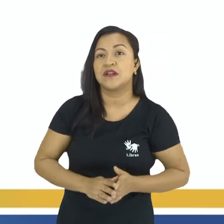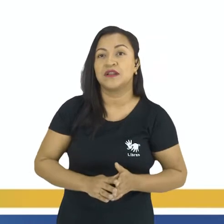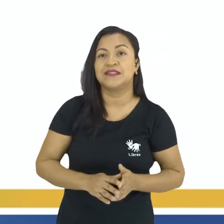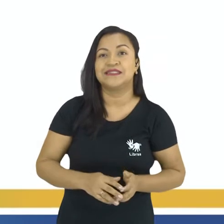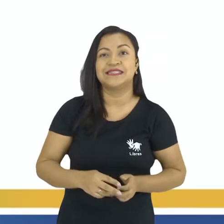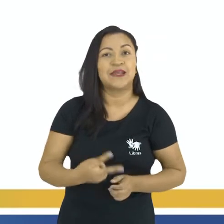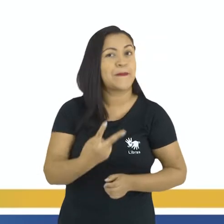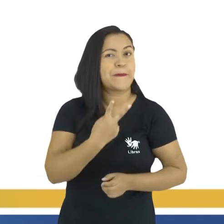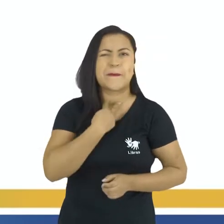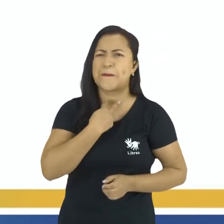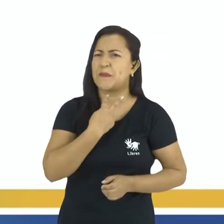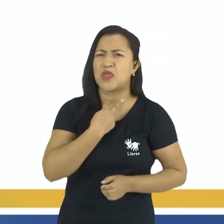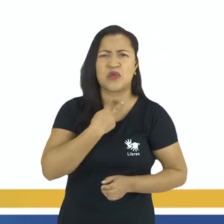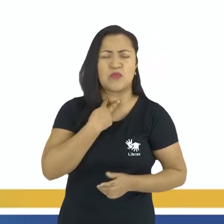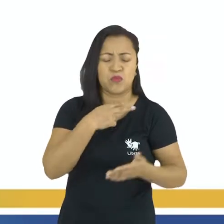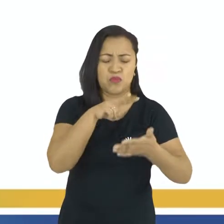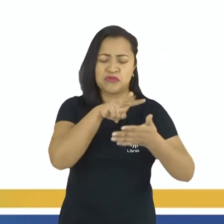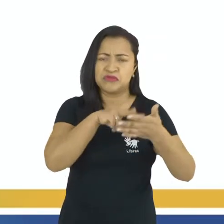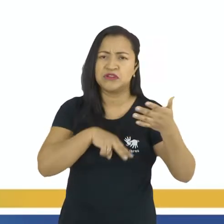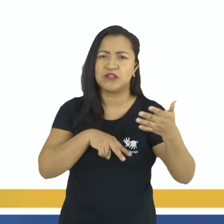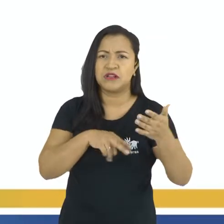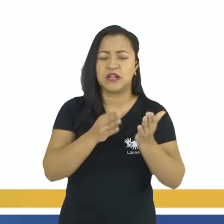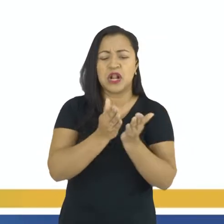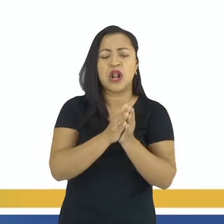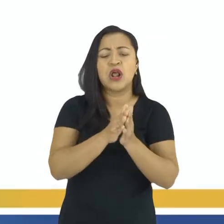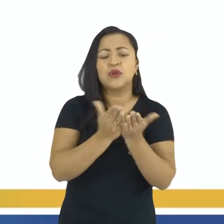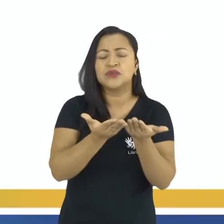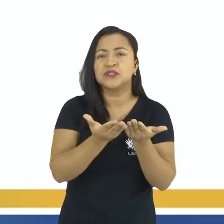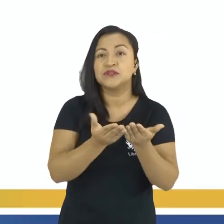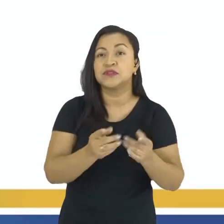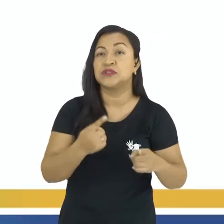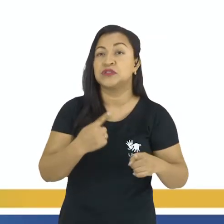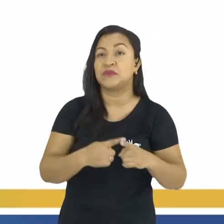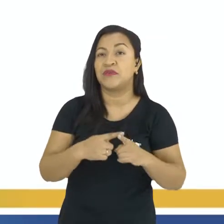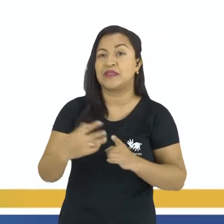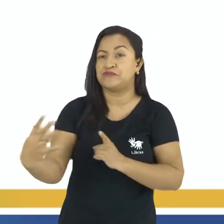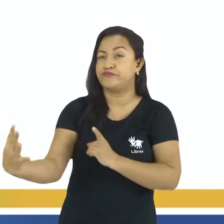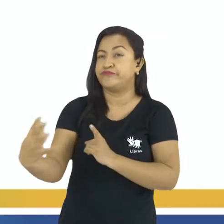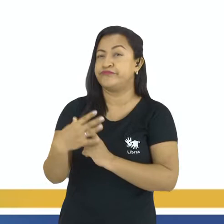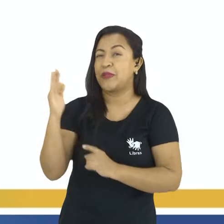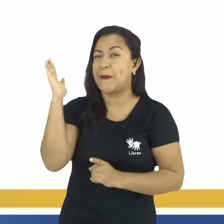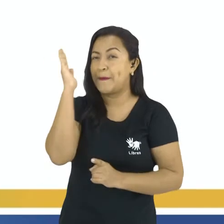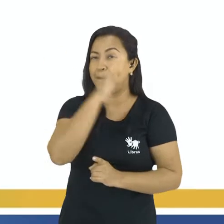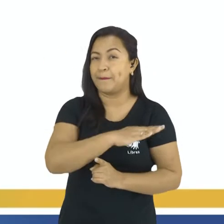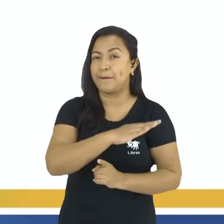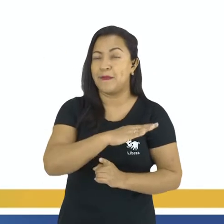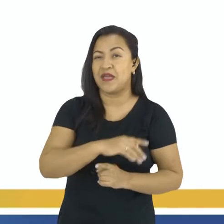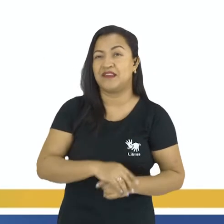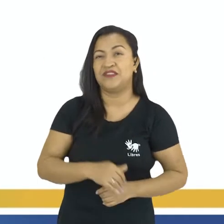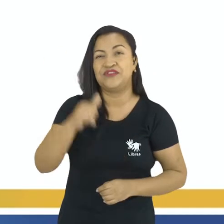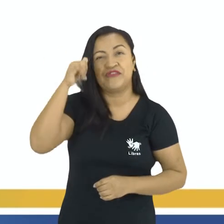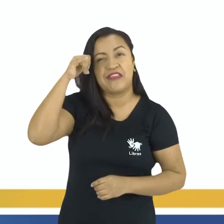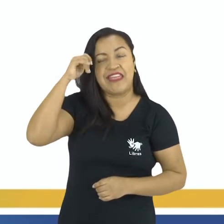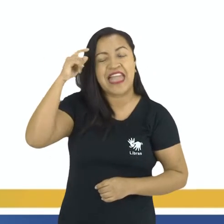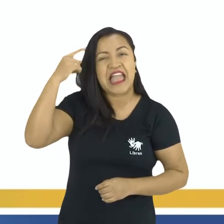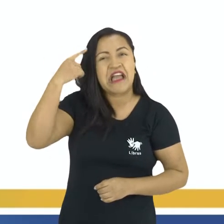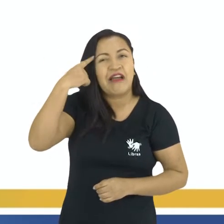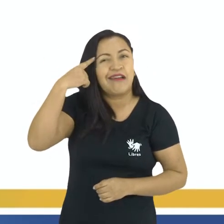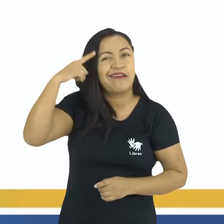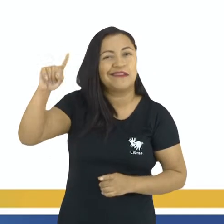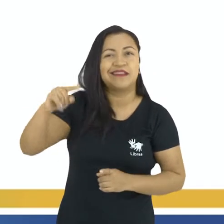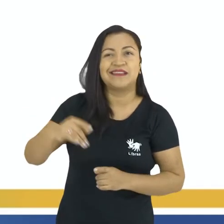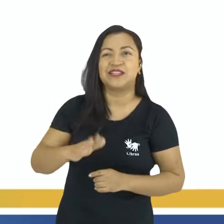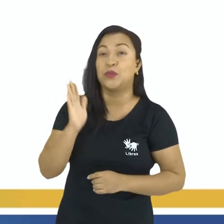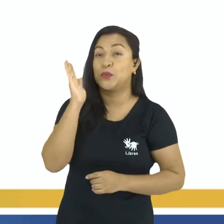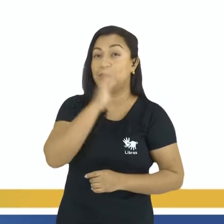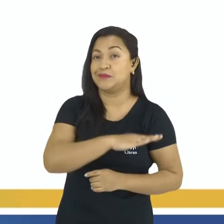não poderiam ler esses livros, porque eram de má influência, tá? Tínhamos ideias ali contidos nesse index,